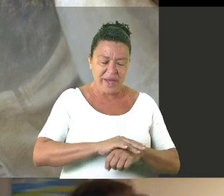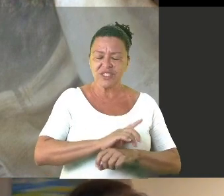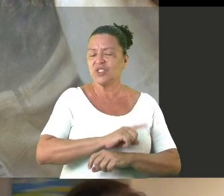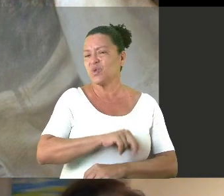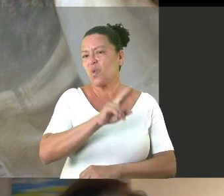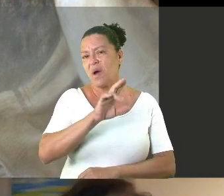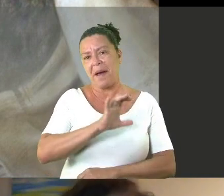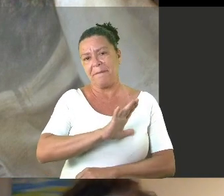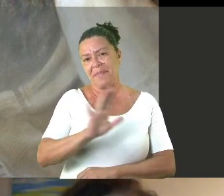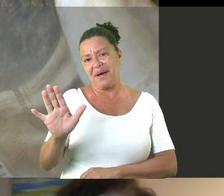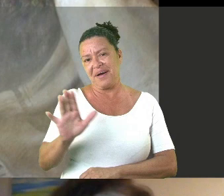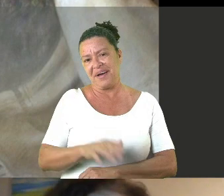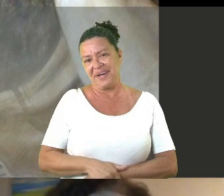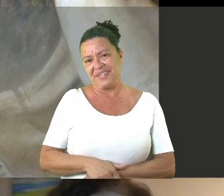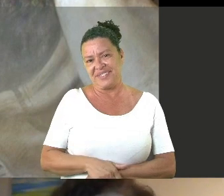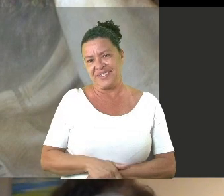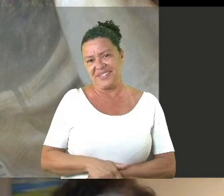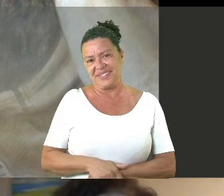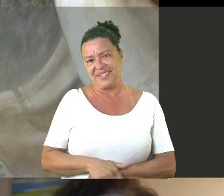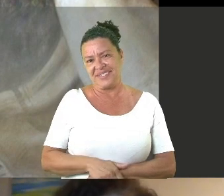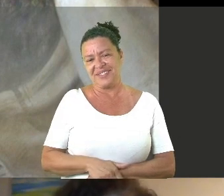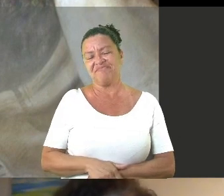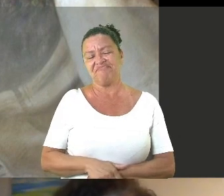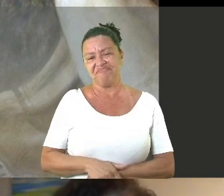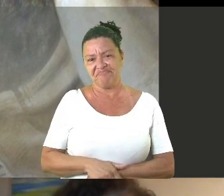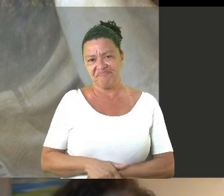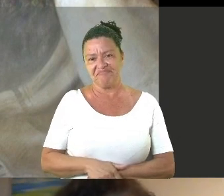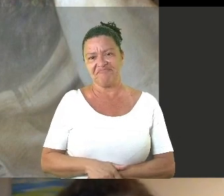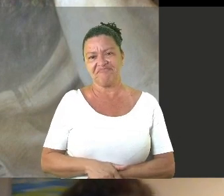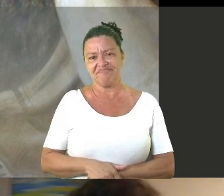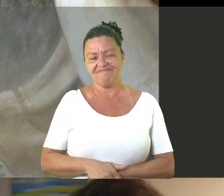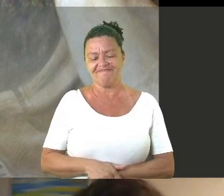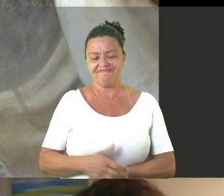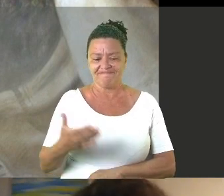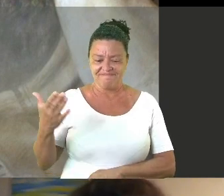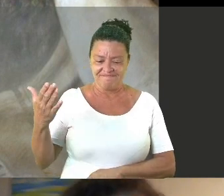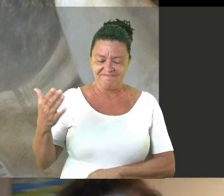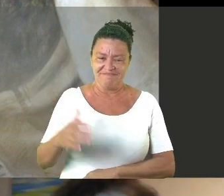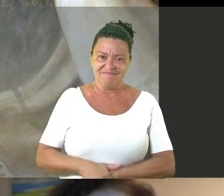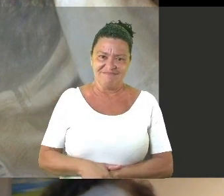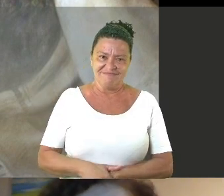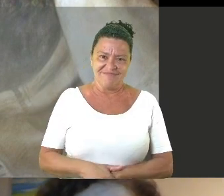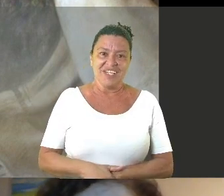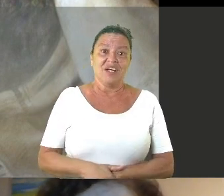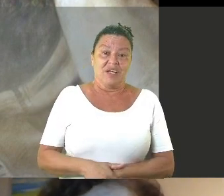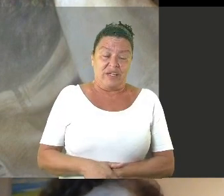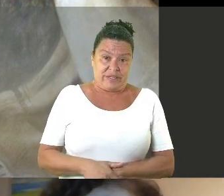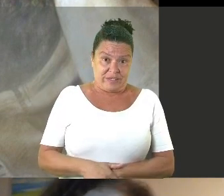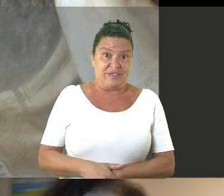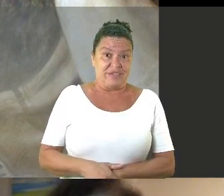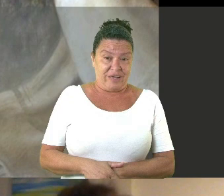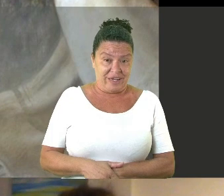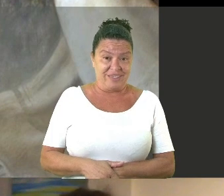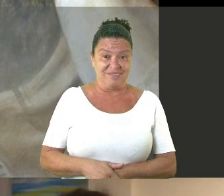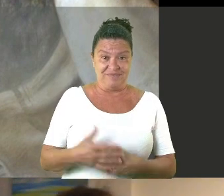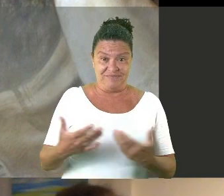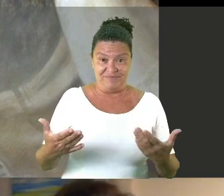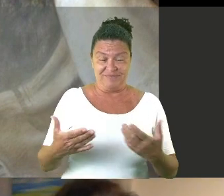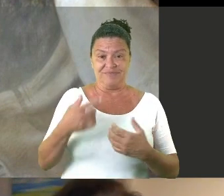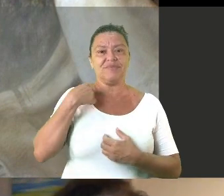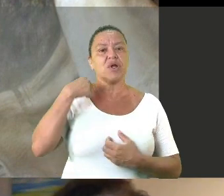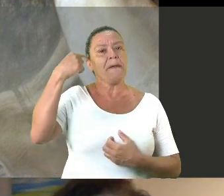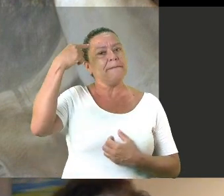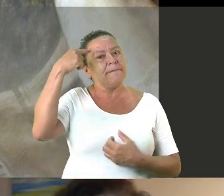mais sofrer, padecer desse mal. Então, quando a gente reflete